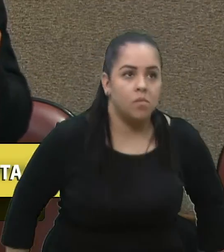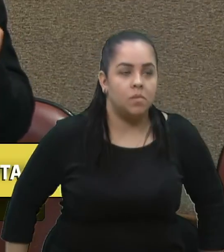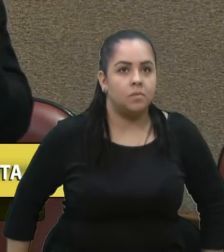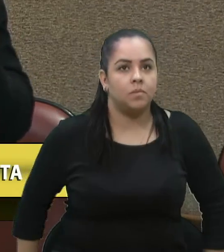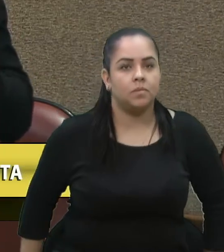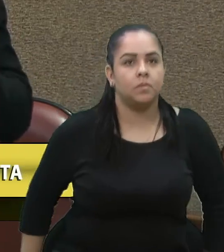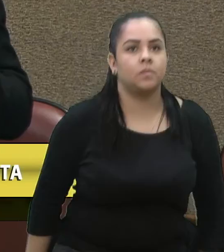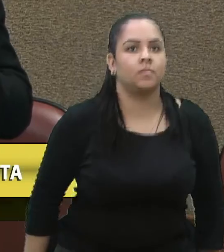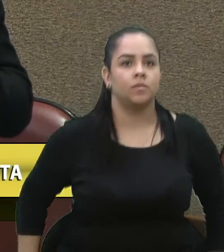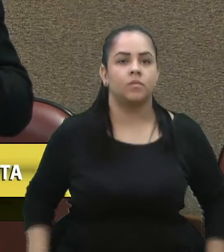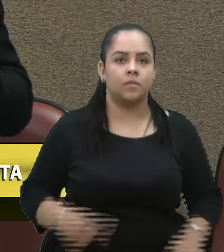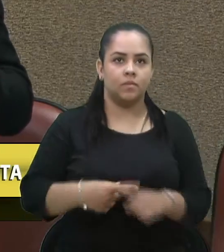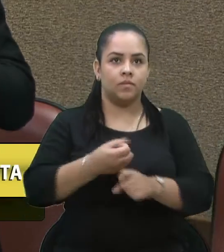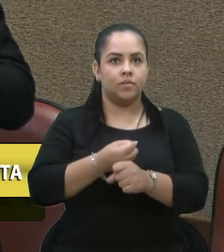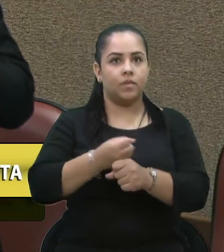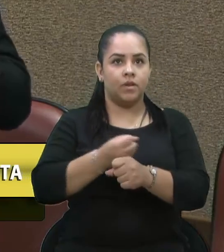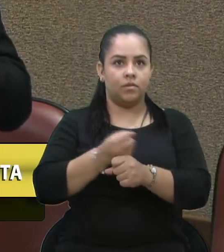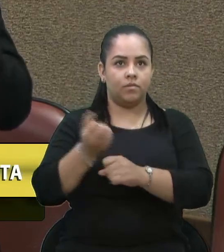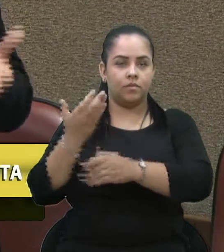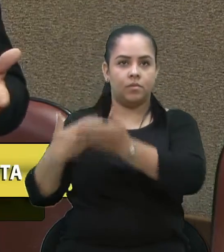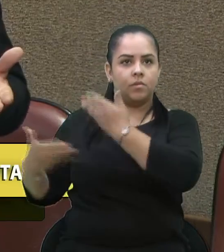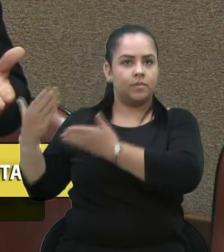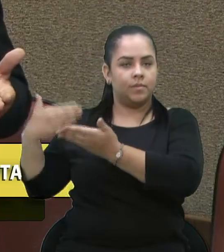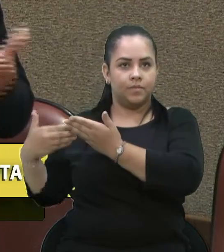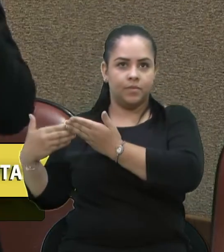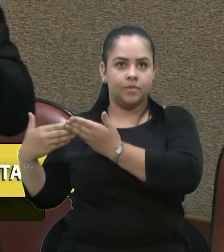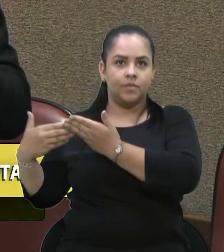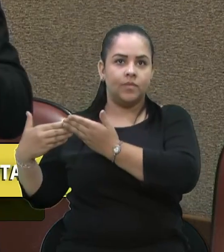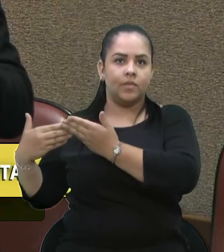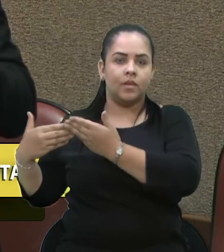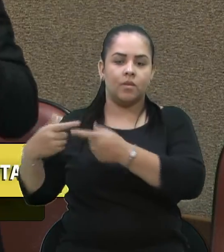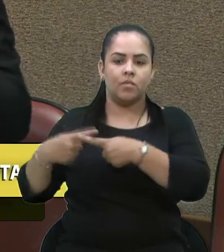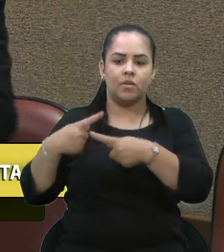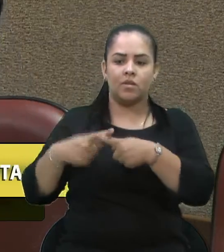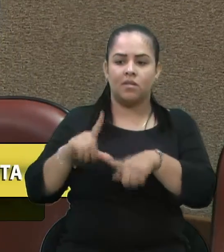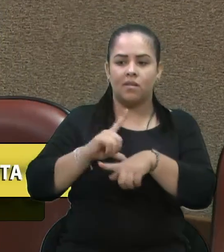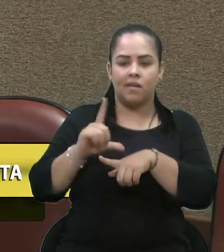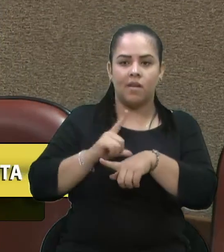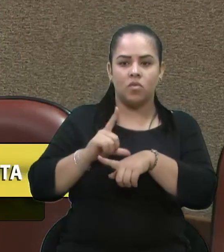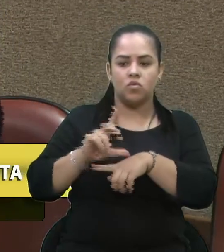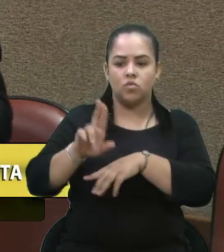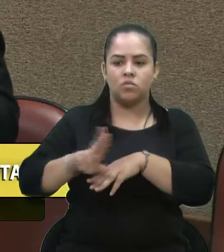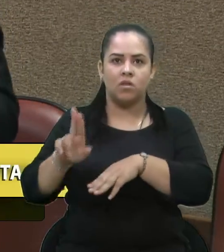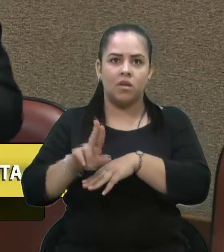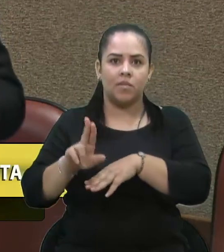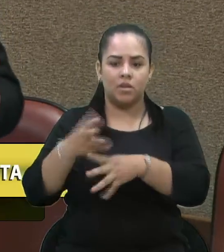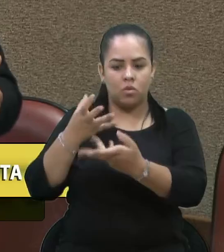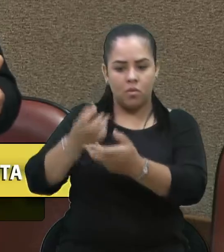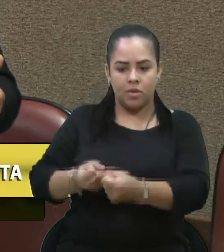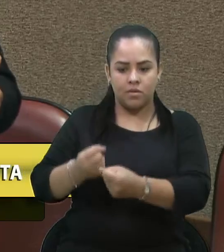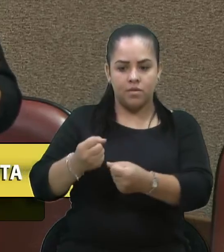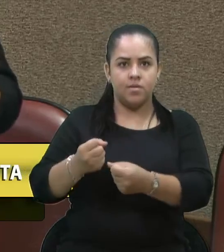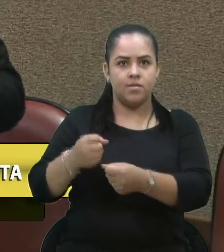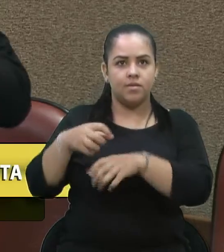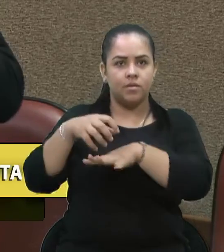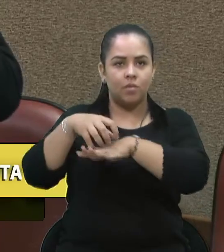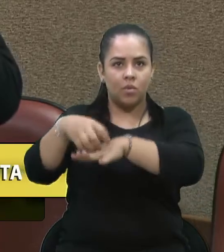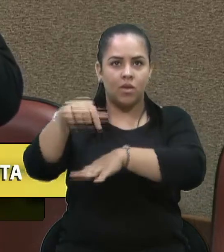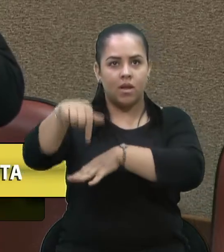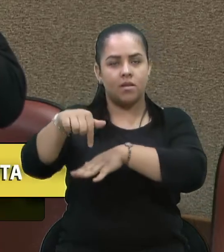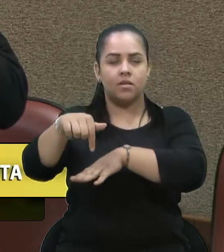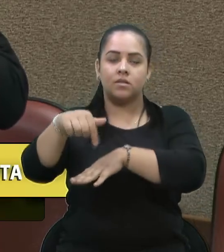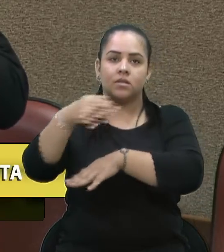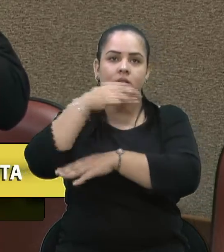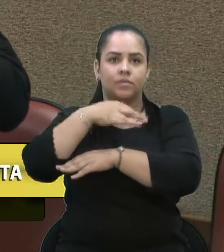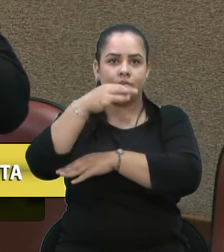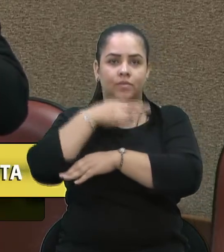nos anos passados, para mim não valeria a pena fazer esse investimento para assumir o transporte público da nossa cidade. Então, talvez a